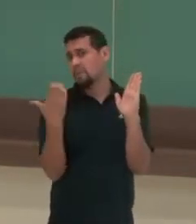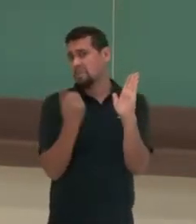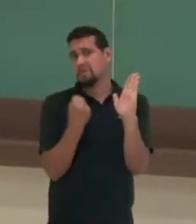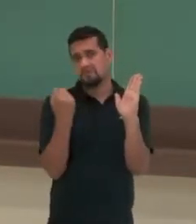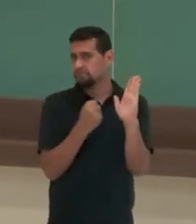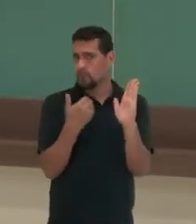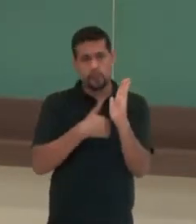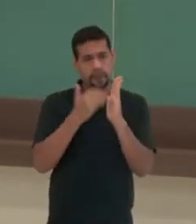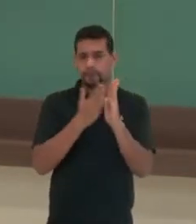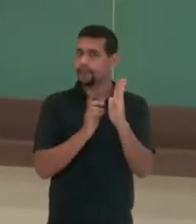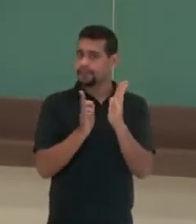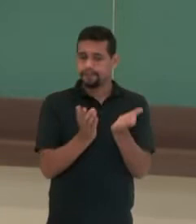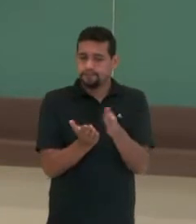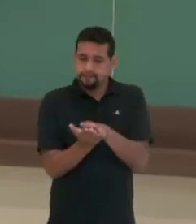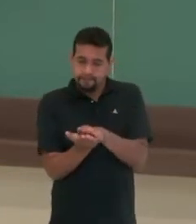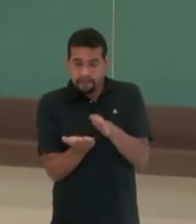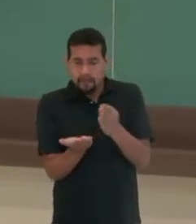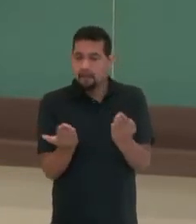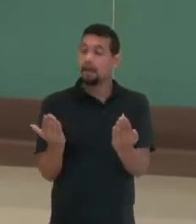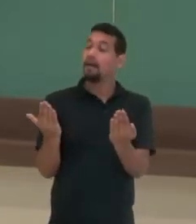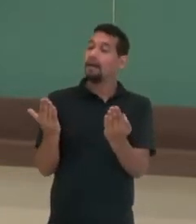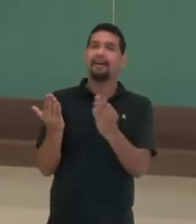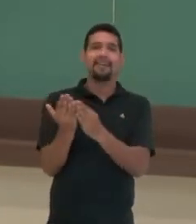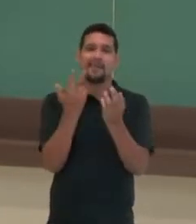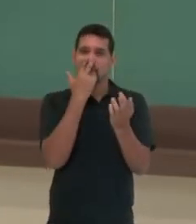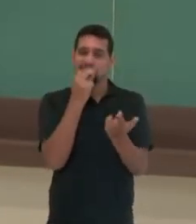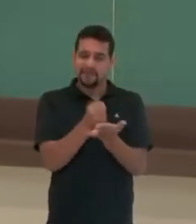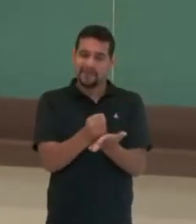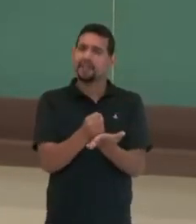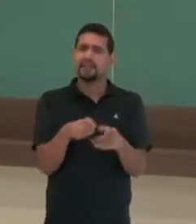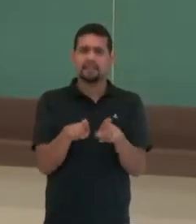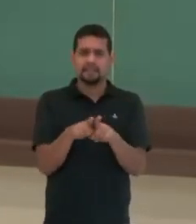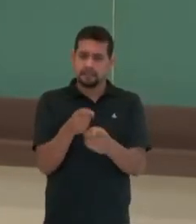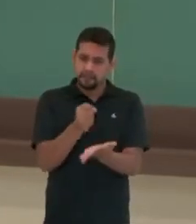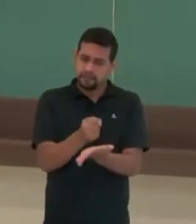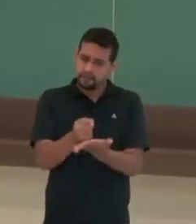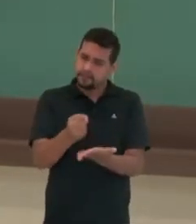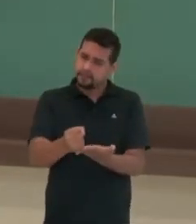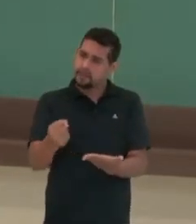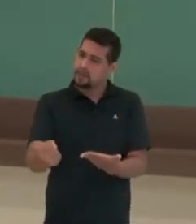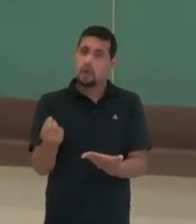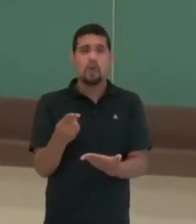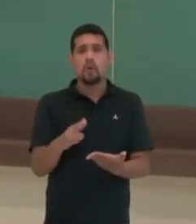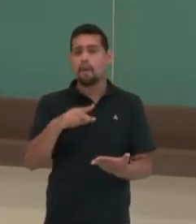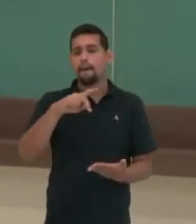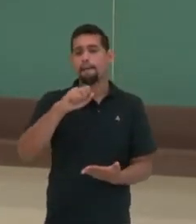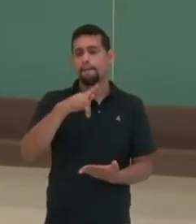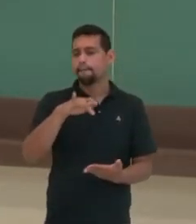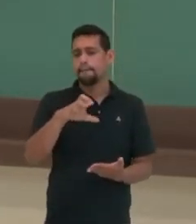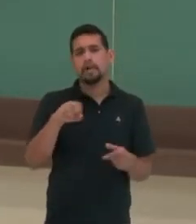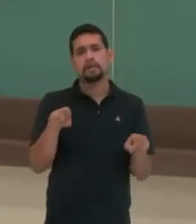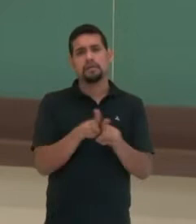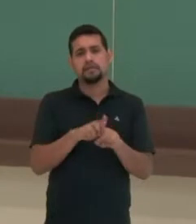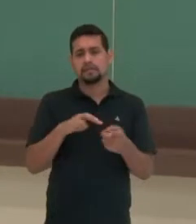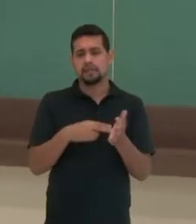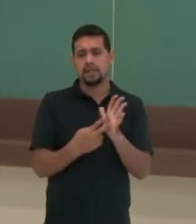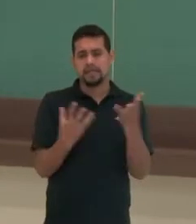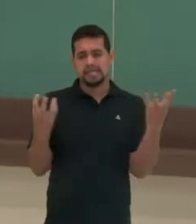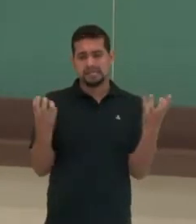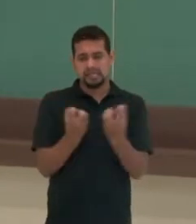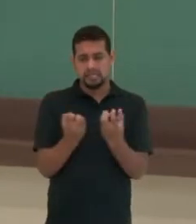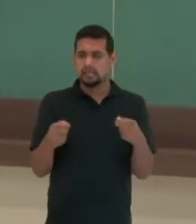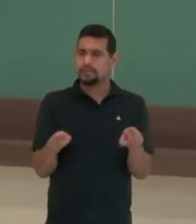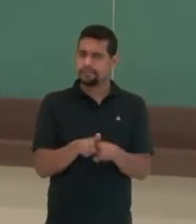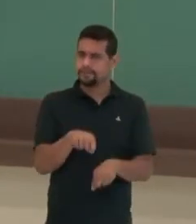no desenho depois, O final do processo é a impressão em alto relevo, em papel ou em pano especial, que fica impregnado com a